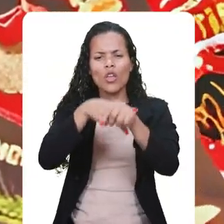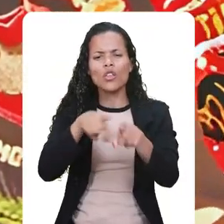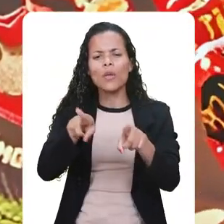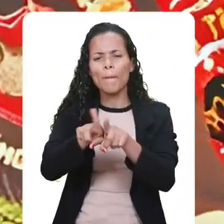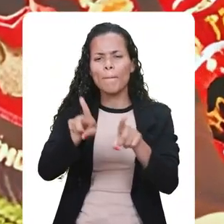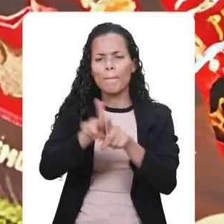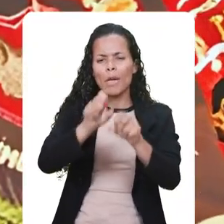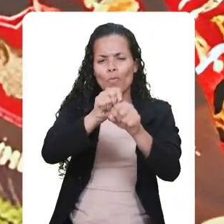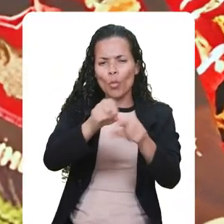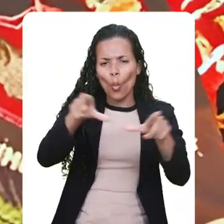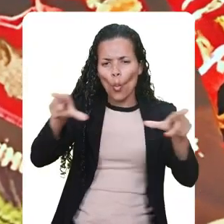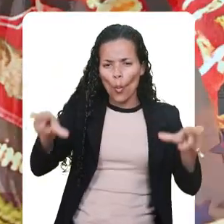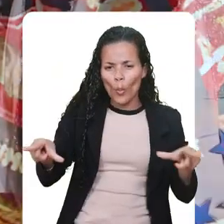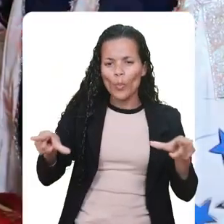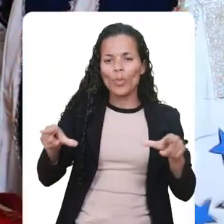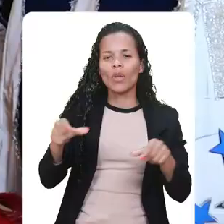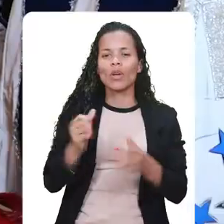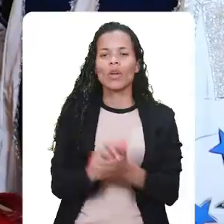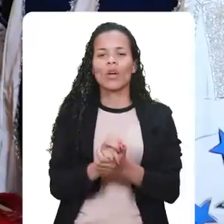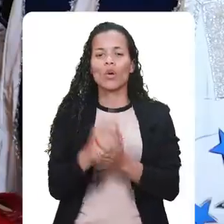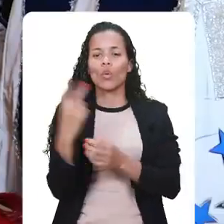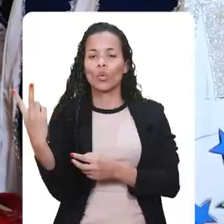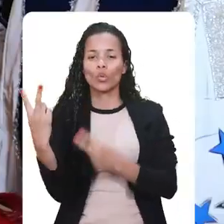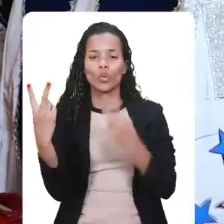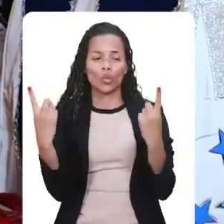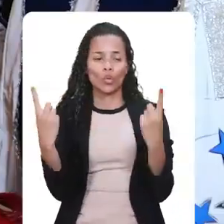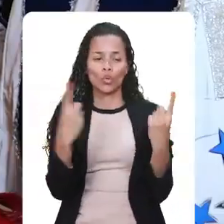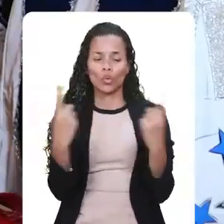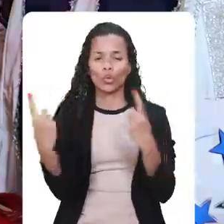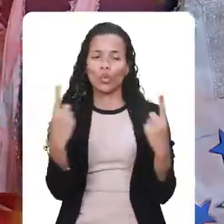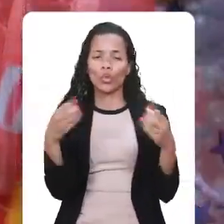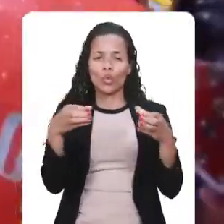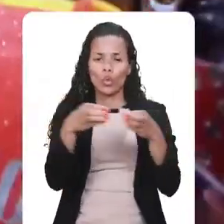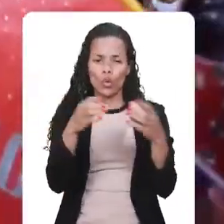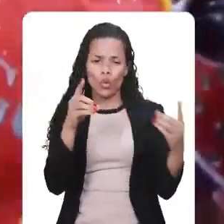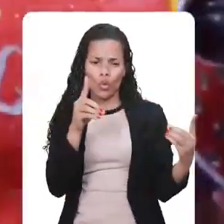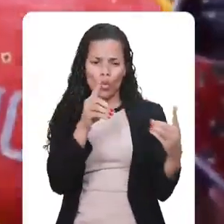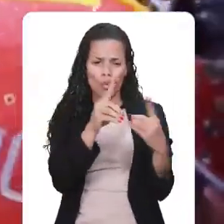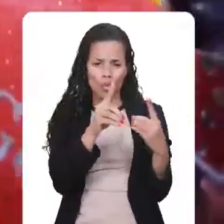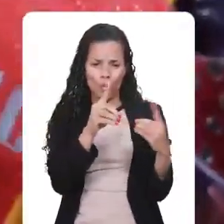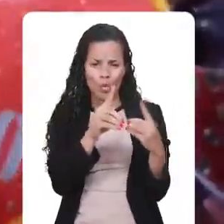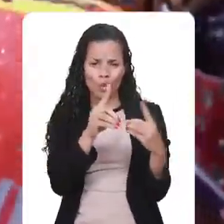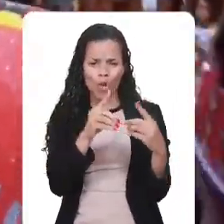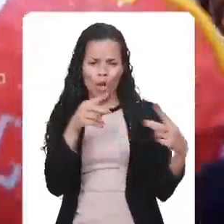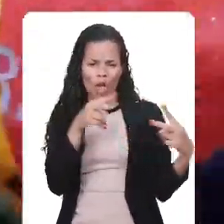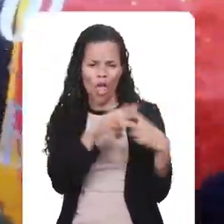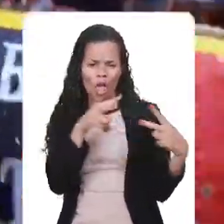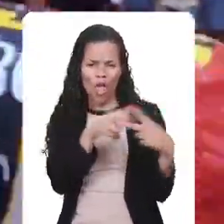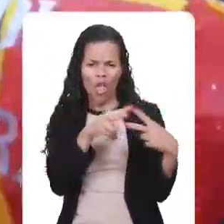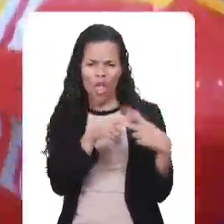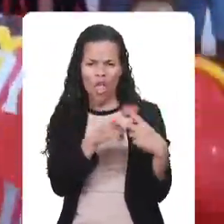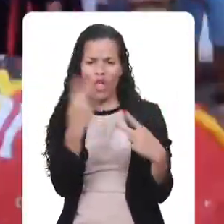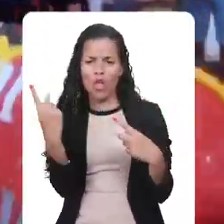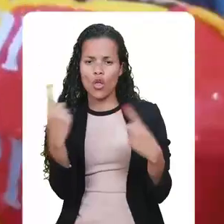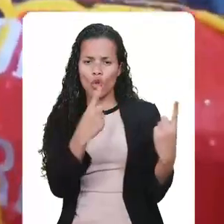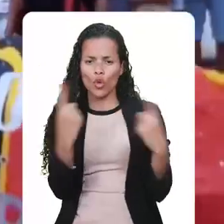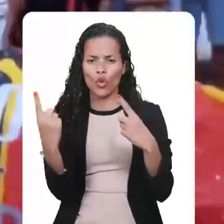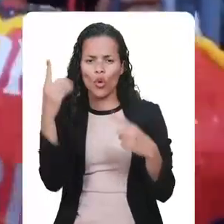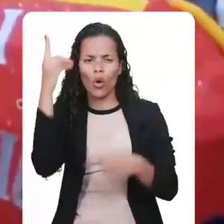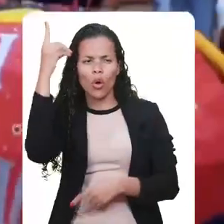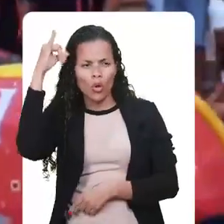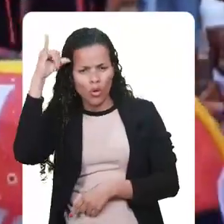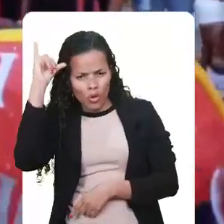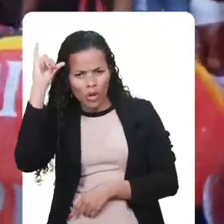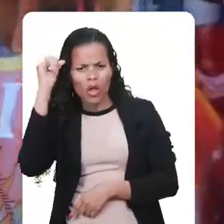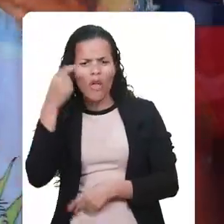solta, aquele boi agressivo. Então, quando os dois grupos se encontram, eles vão fazer aquela agressividade. É como se dois bois